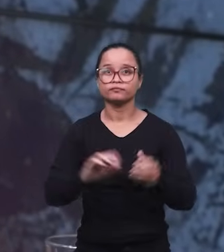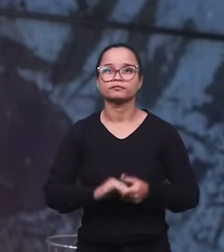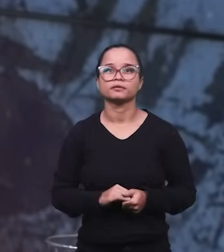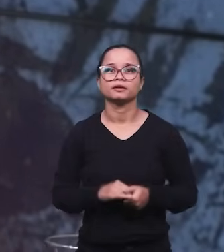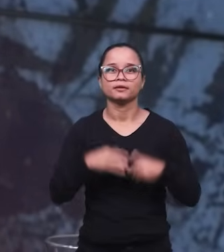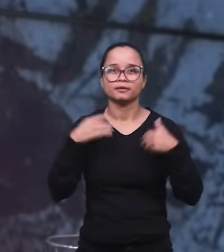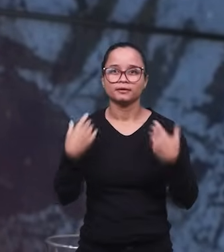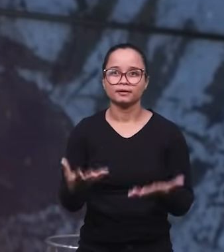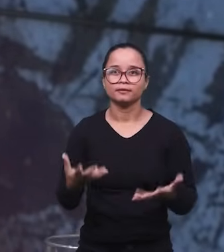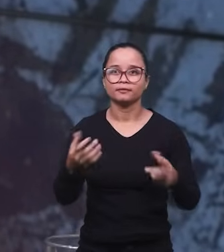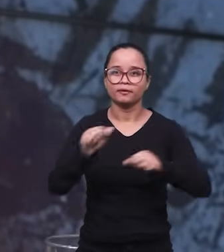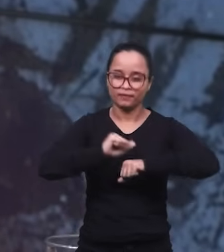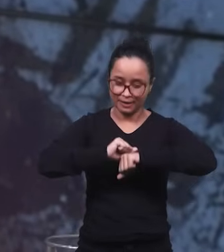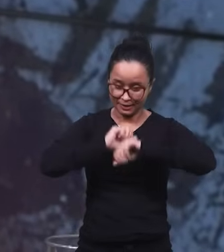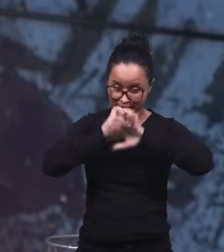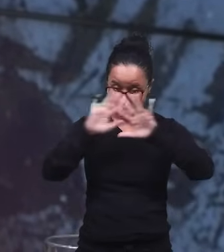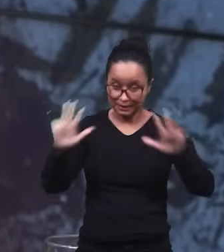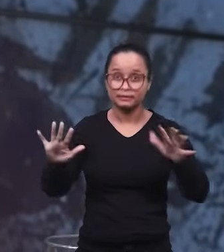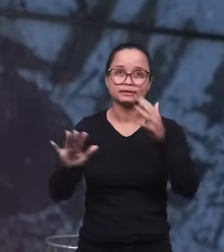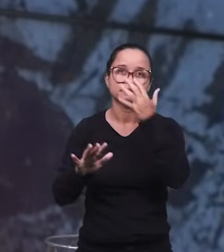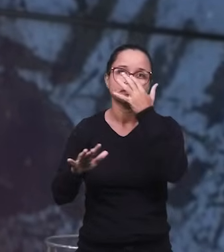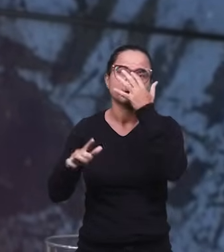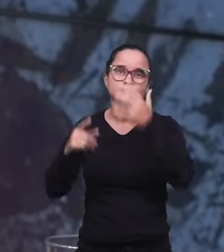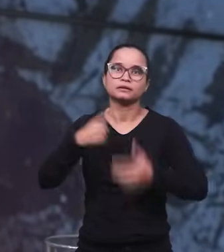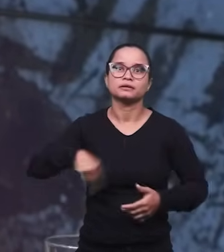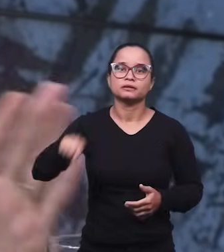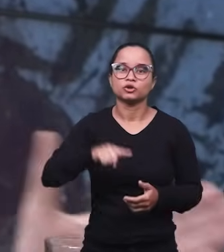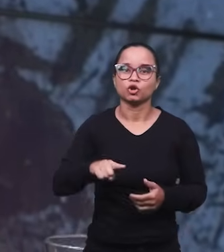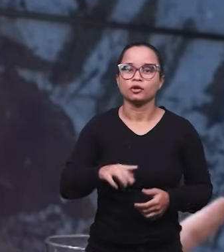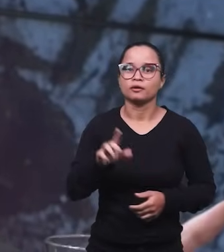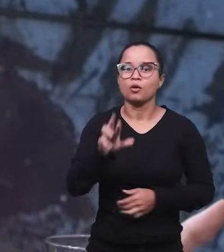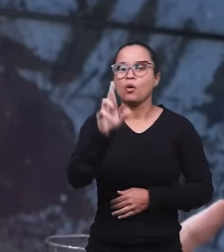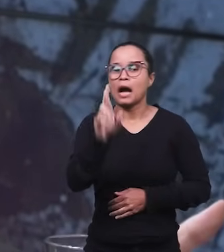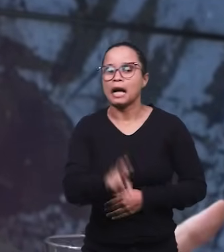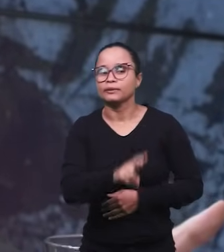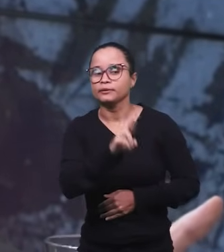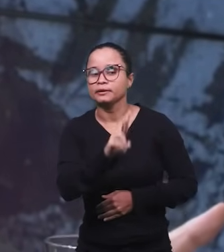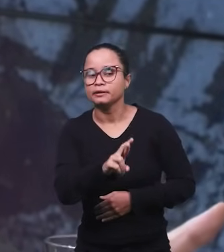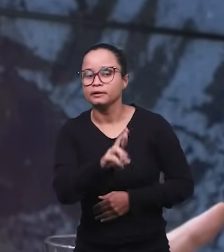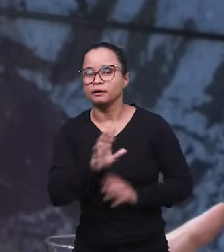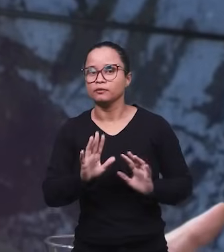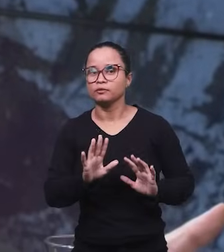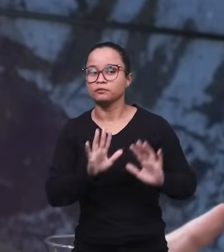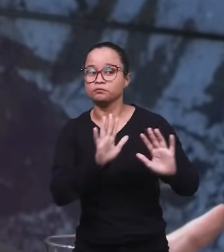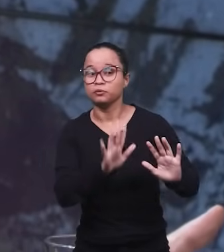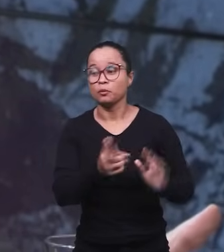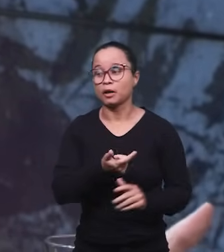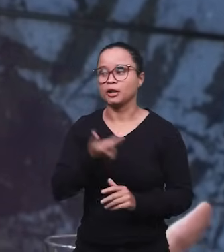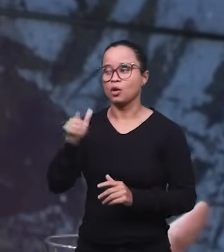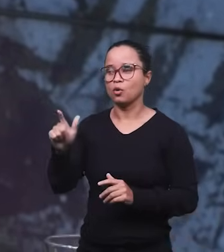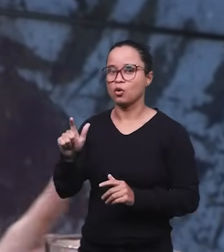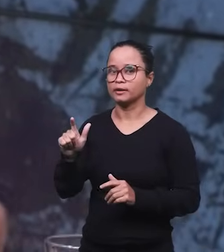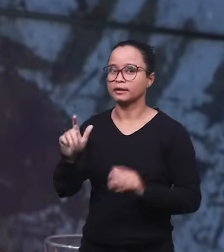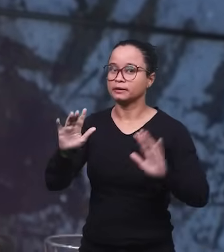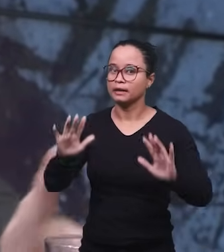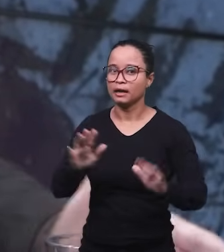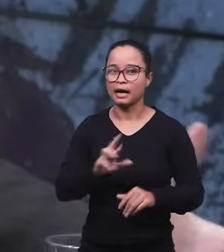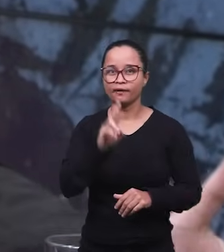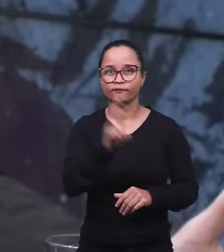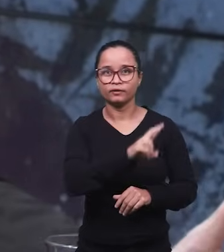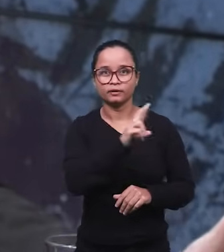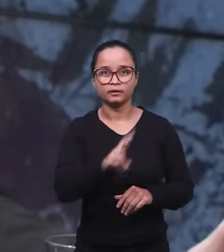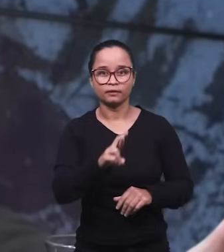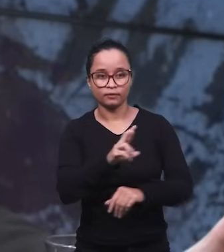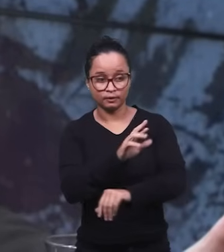E, assim, para deixar uma coisa clara, sim. que nós não anulamos uma coisa em função da outra. Não anulamos